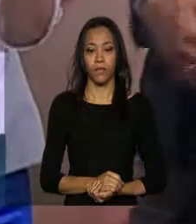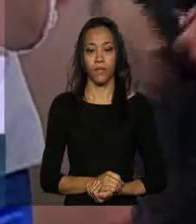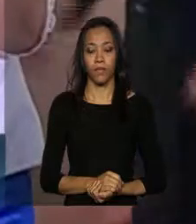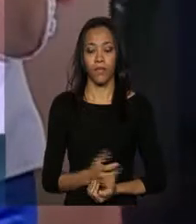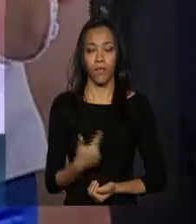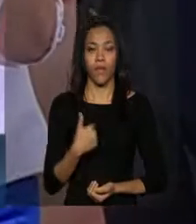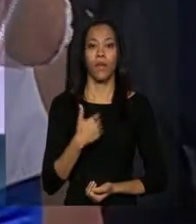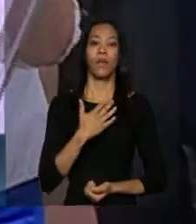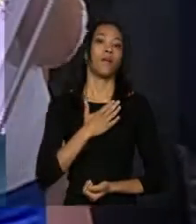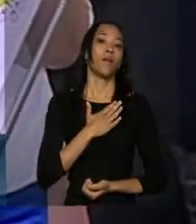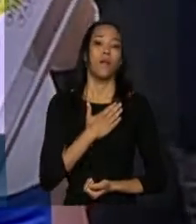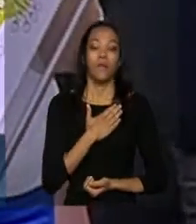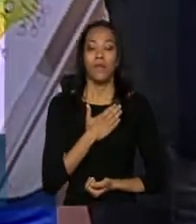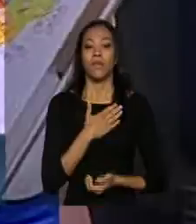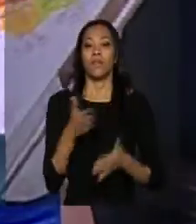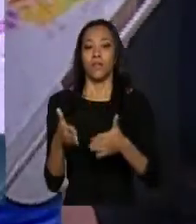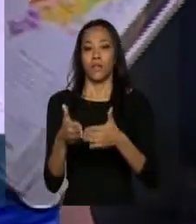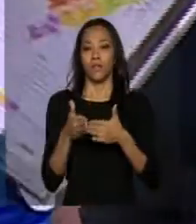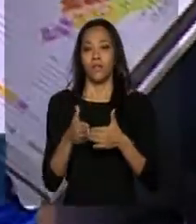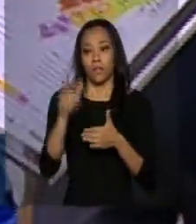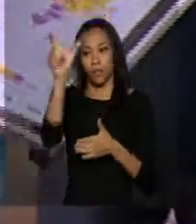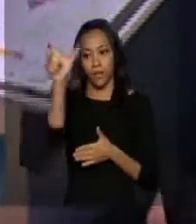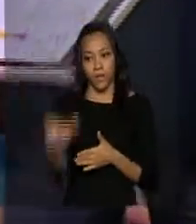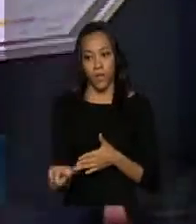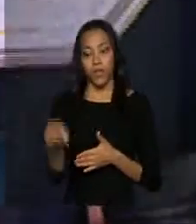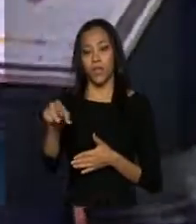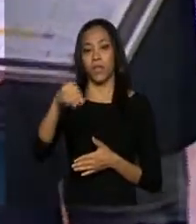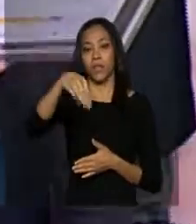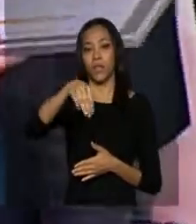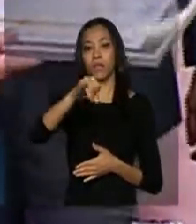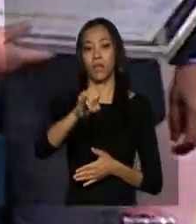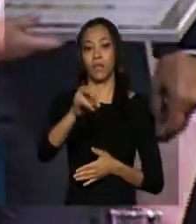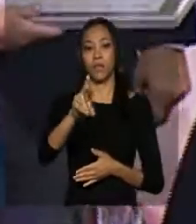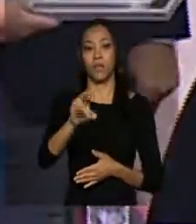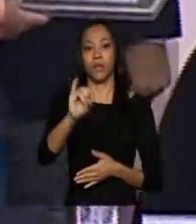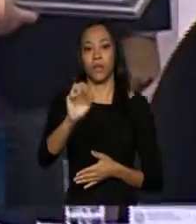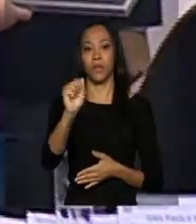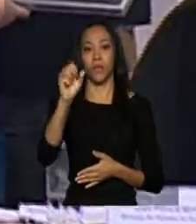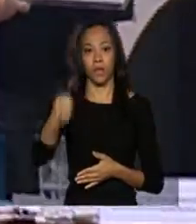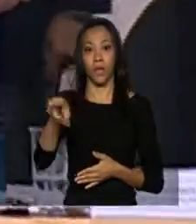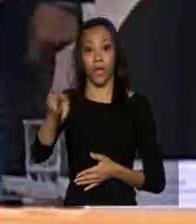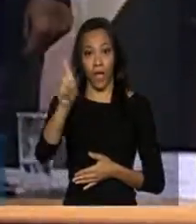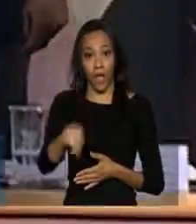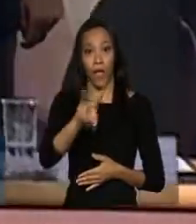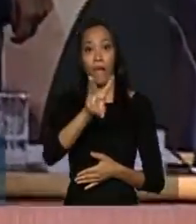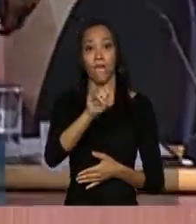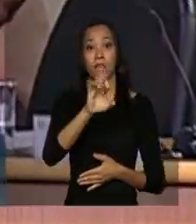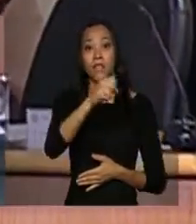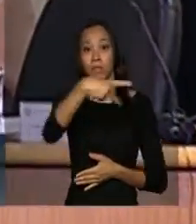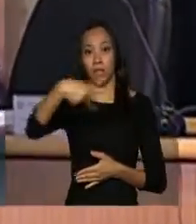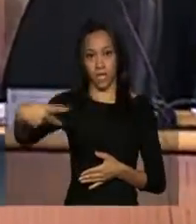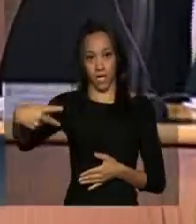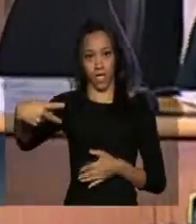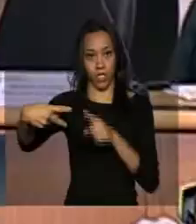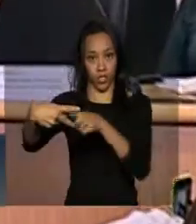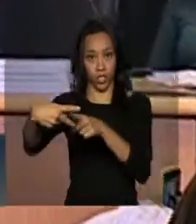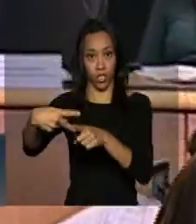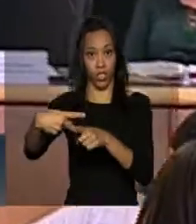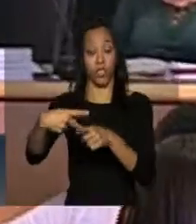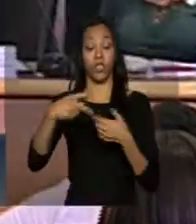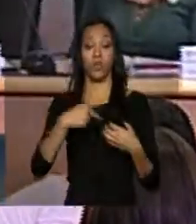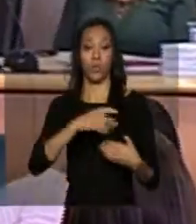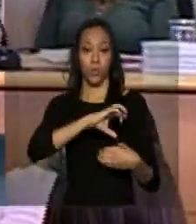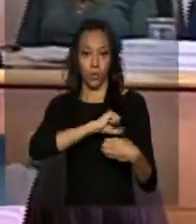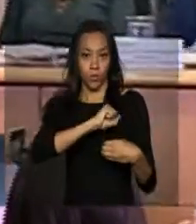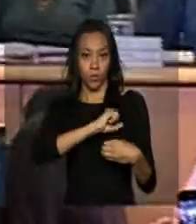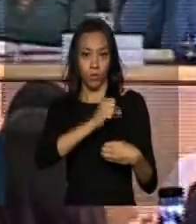Eu gostaria de pedir à doutora Miriam, vice-presidente da Comissão Nacional de Bancos de Leite Humano, representando toda a rede, que, por favor, entregasse o outro